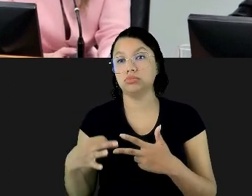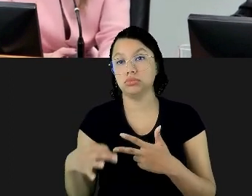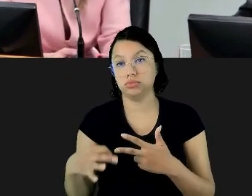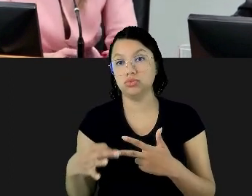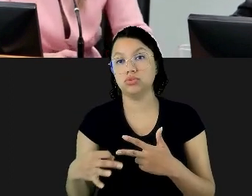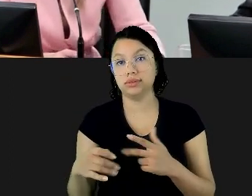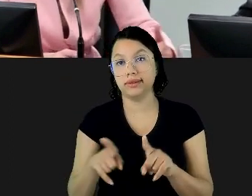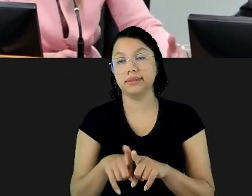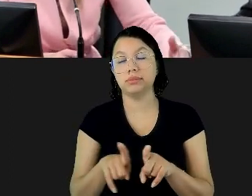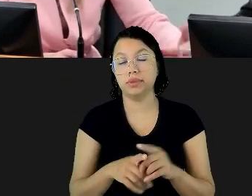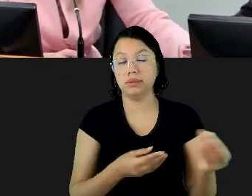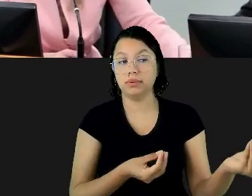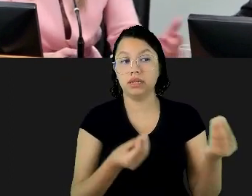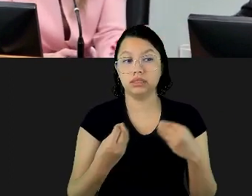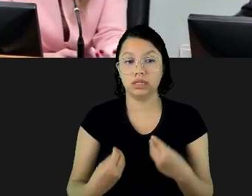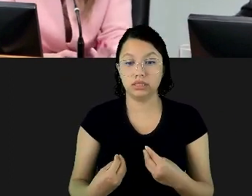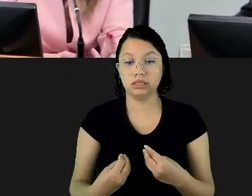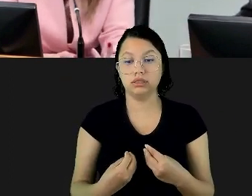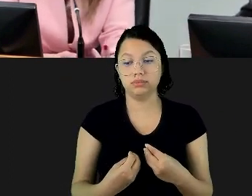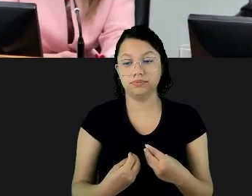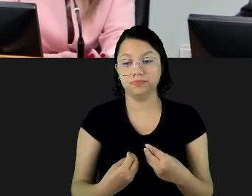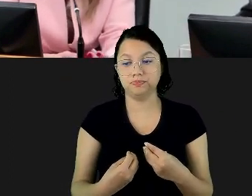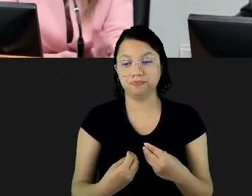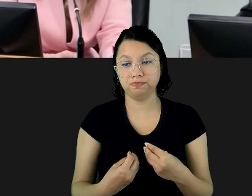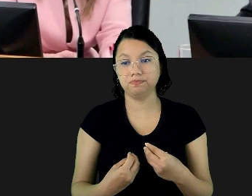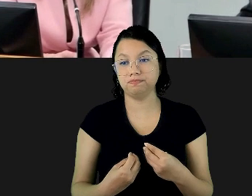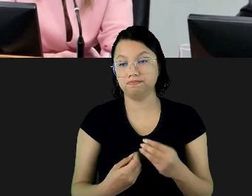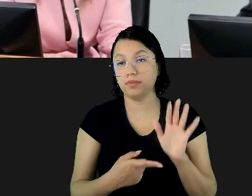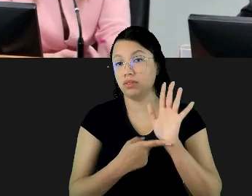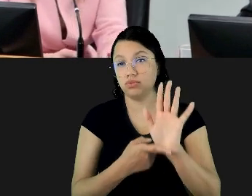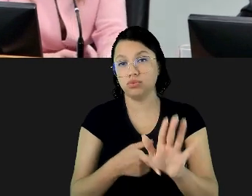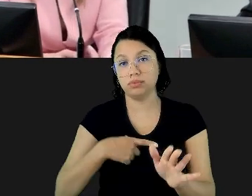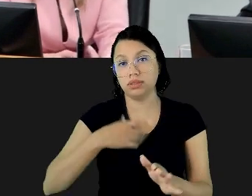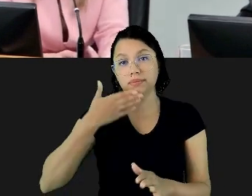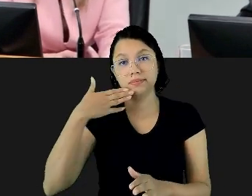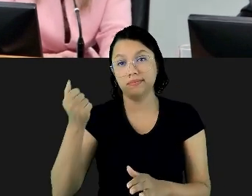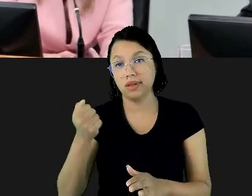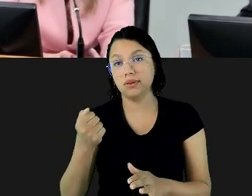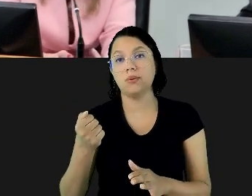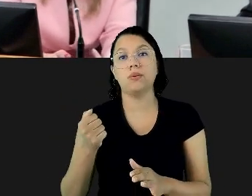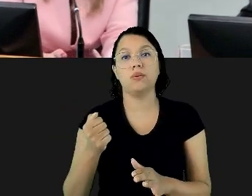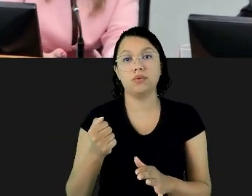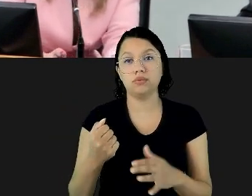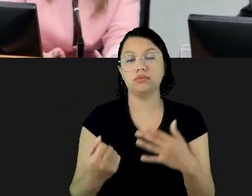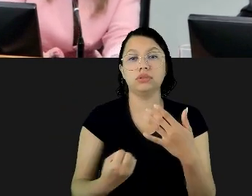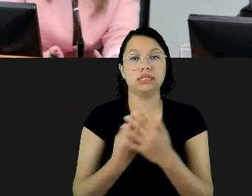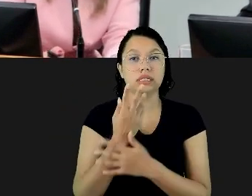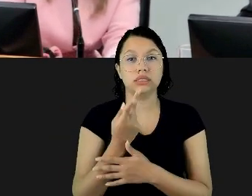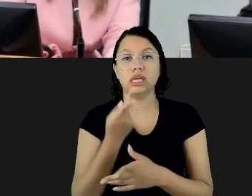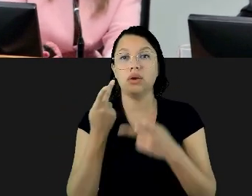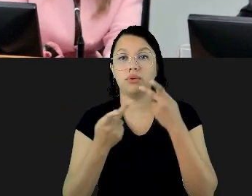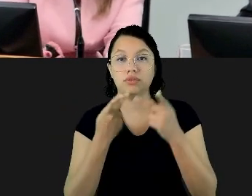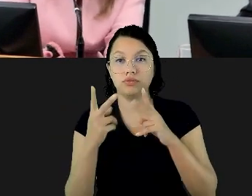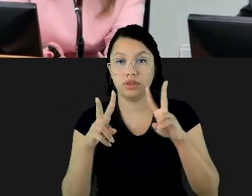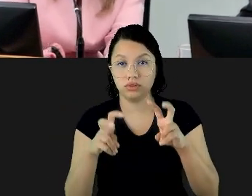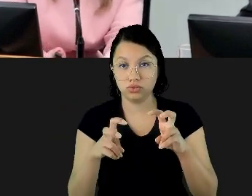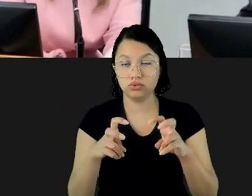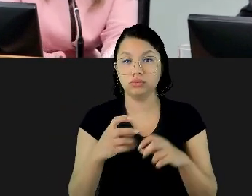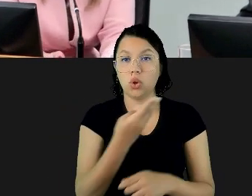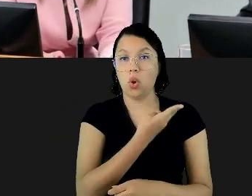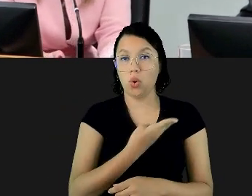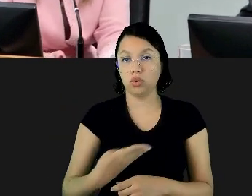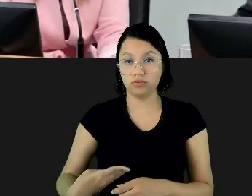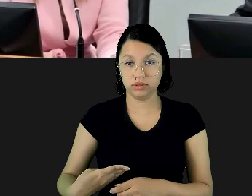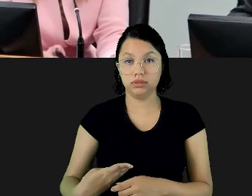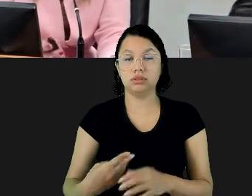gente possa ter a melhor deliberação em relação à governança, em relação à regulamentação dessas pautas prioritárias.